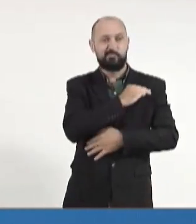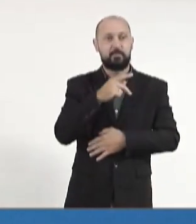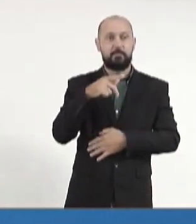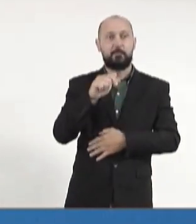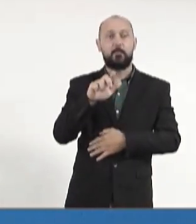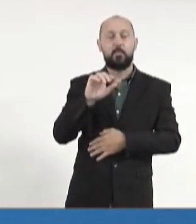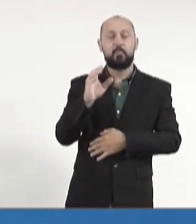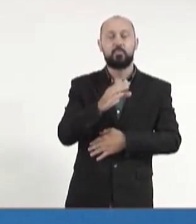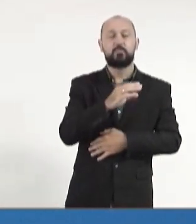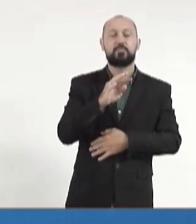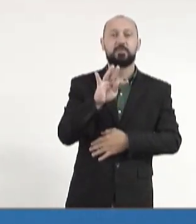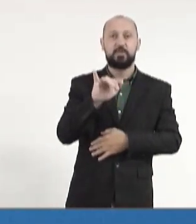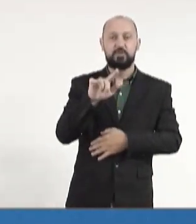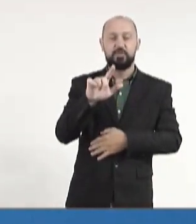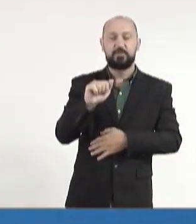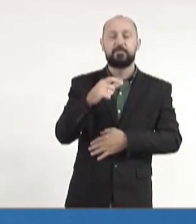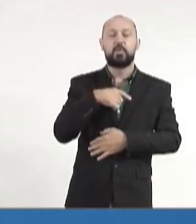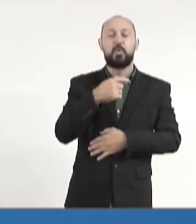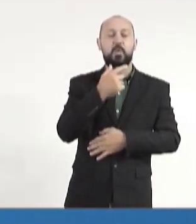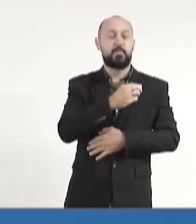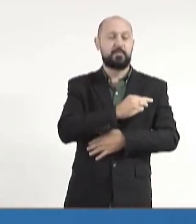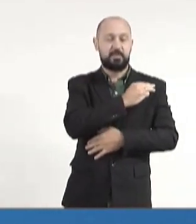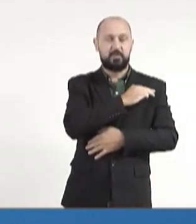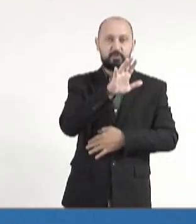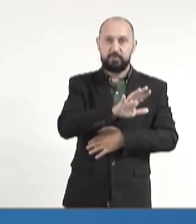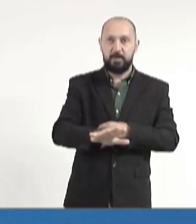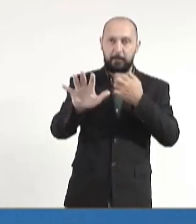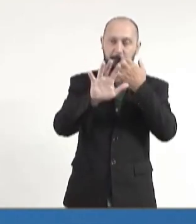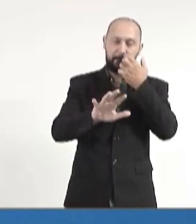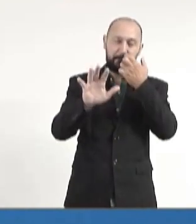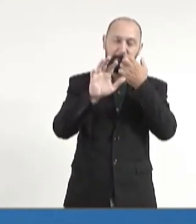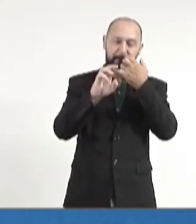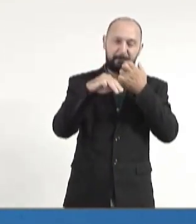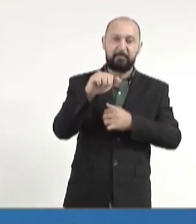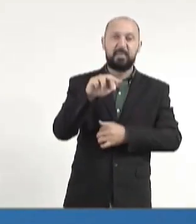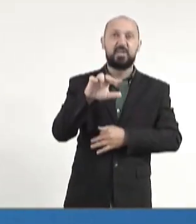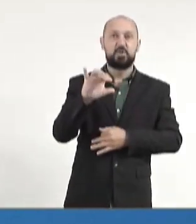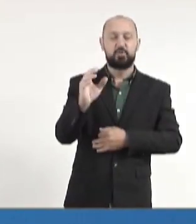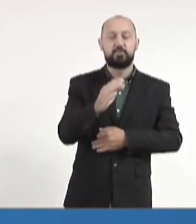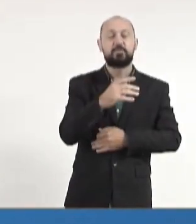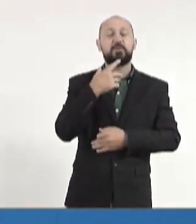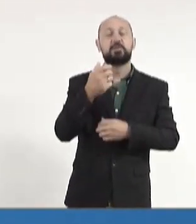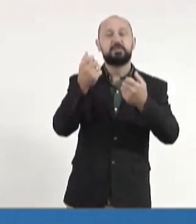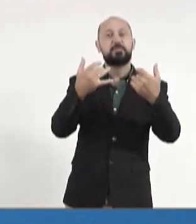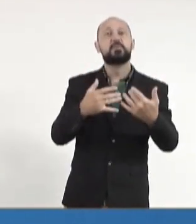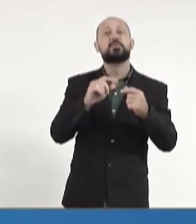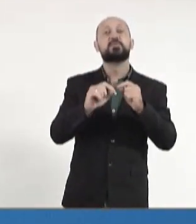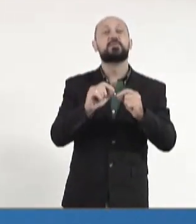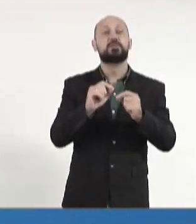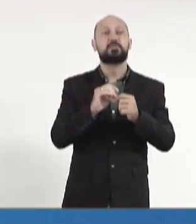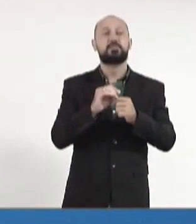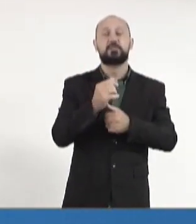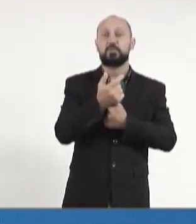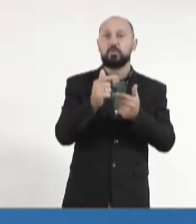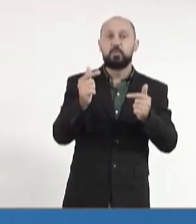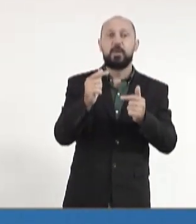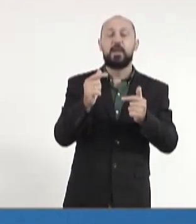programa. E vamos debruçar sobre quais agrotóxicos e quais serão os estímulos que serão dados